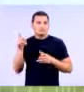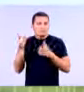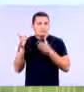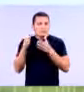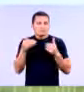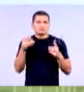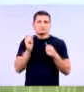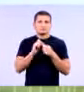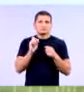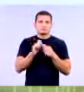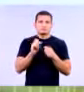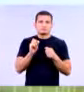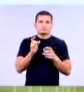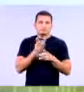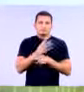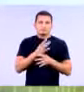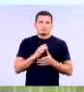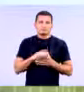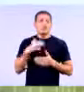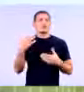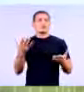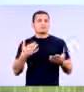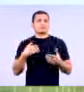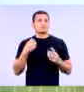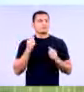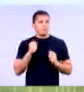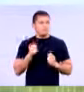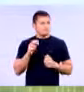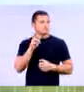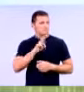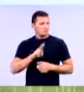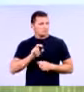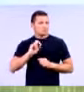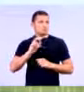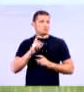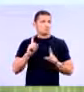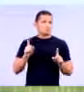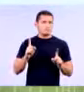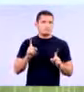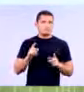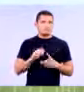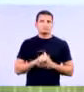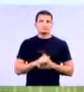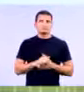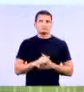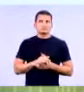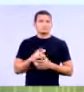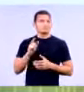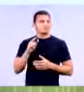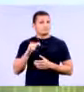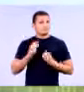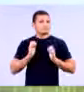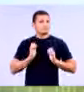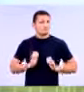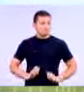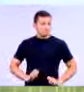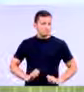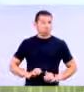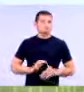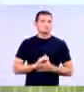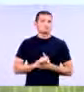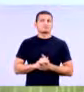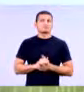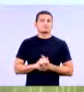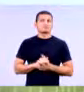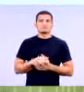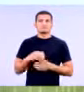lá prontinho. E aí, será que eu devo usar? Será que eu não devo usar? Essa é uma questão de ética, é uma questão que nós